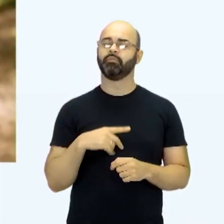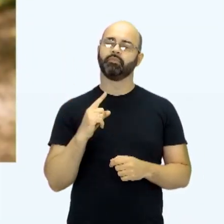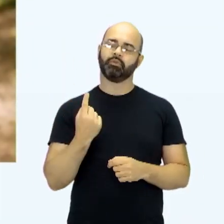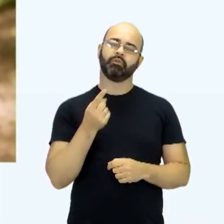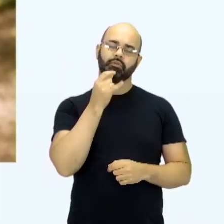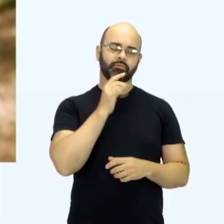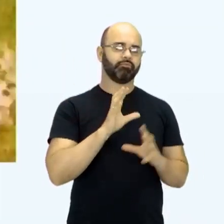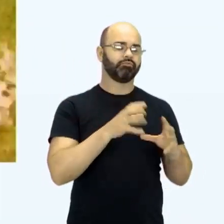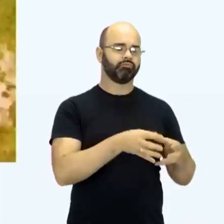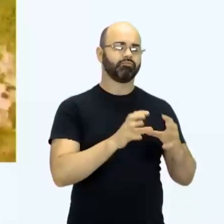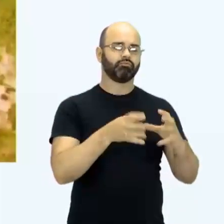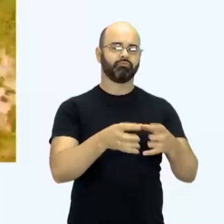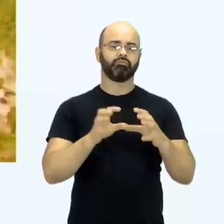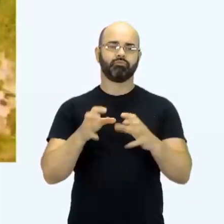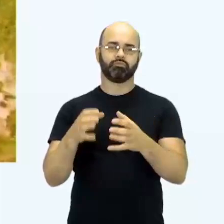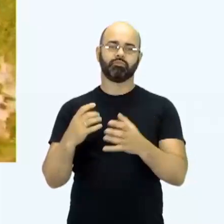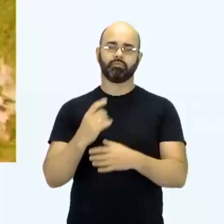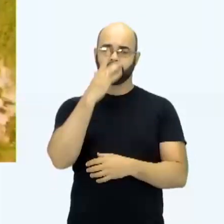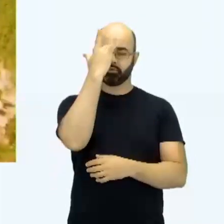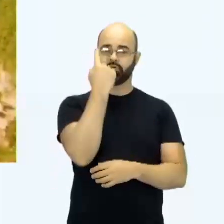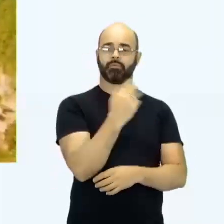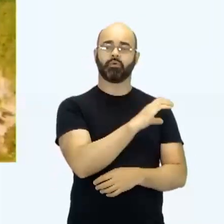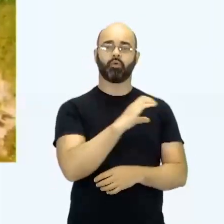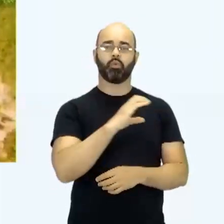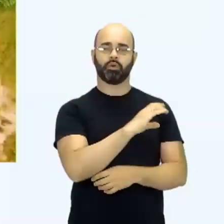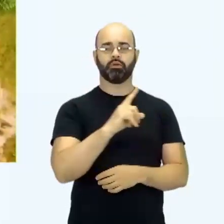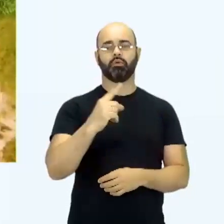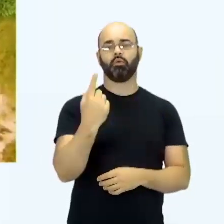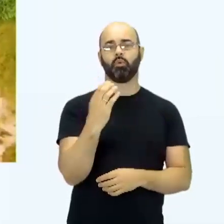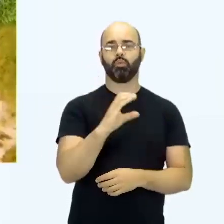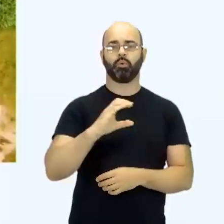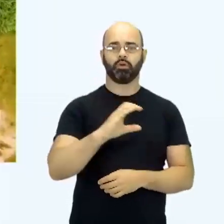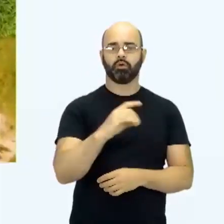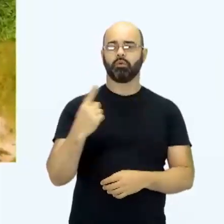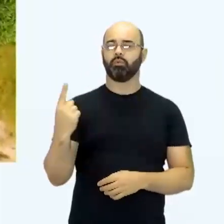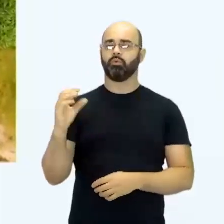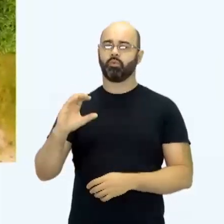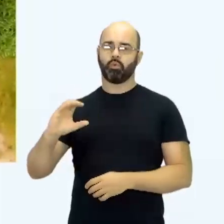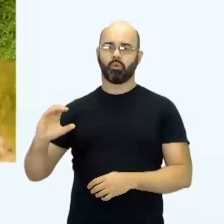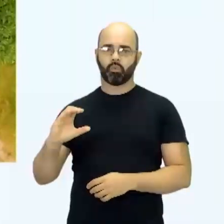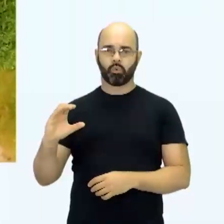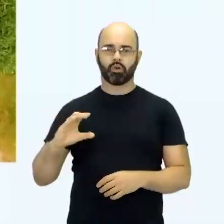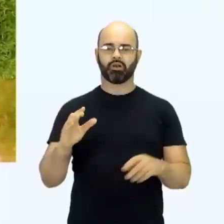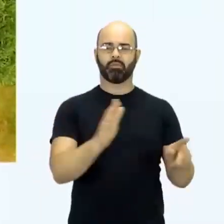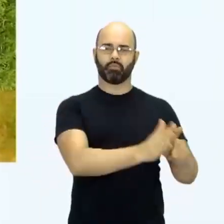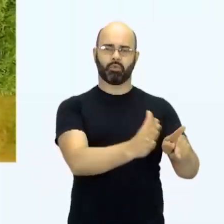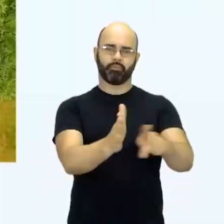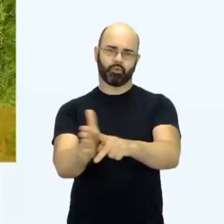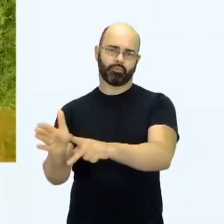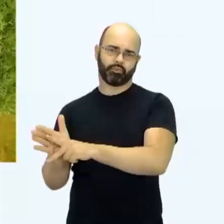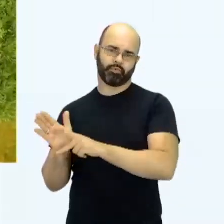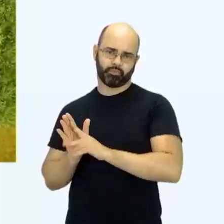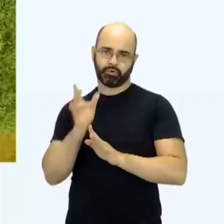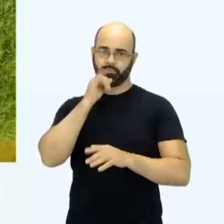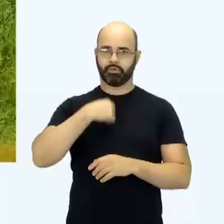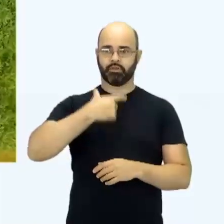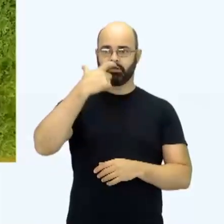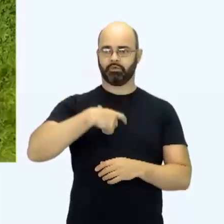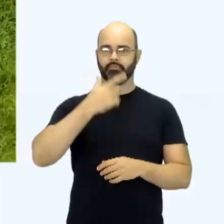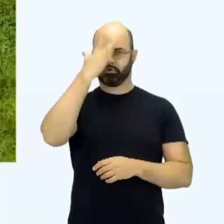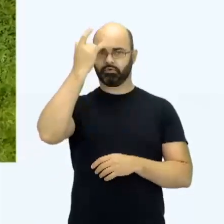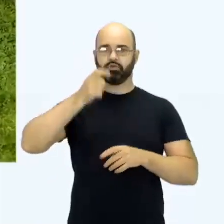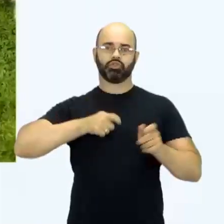temático, a gente definiu que teria um coordenador. E aí, até não sendo mais tão necessária a presença física dos gestores